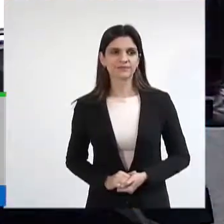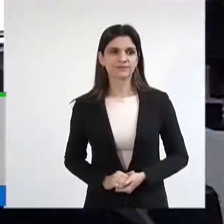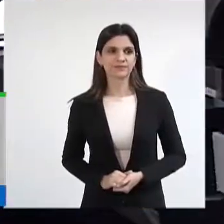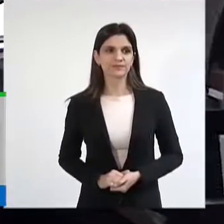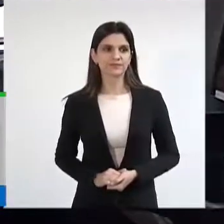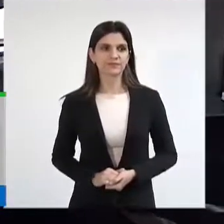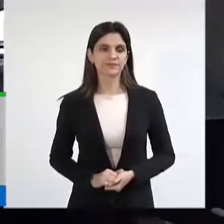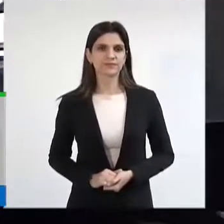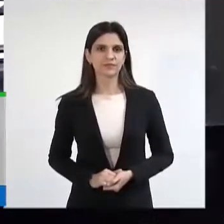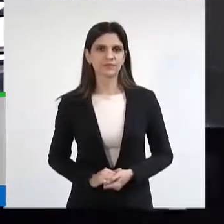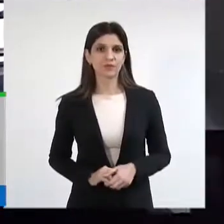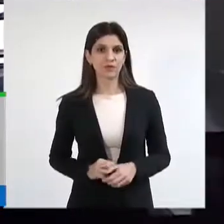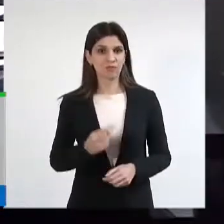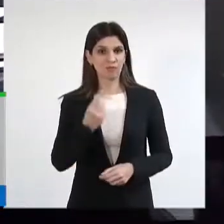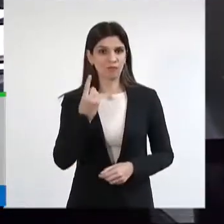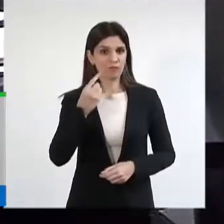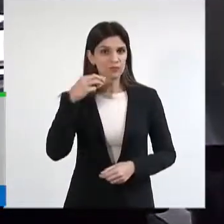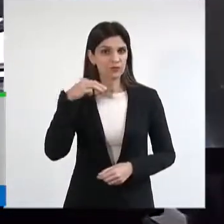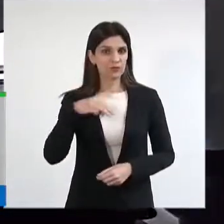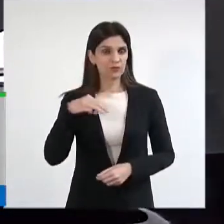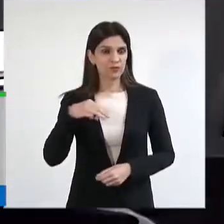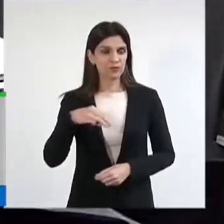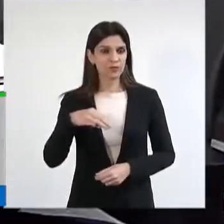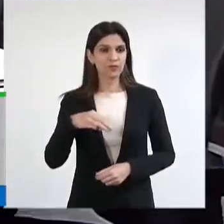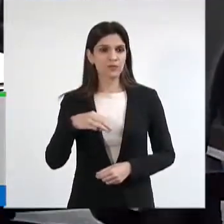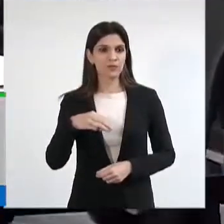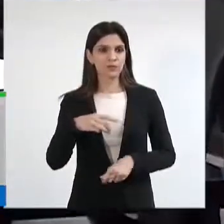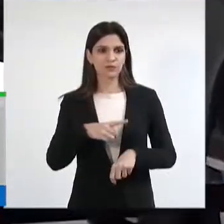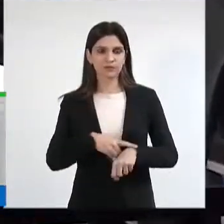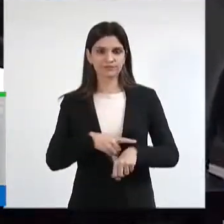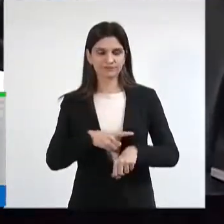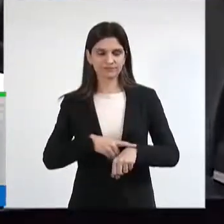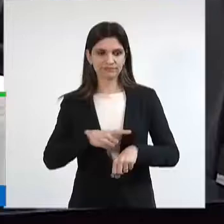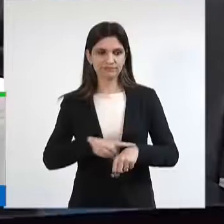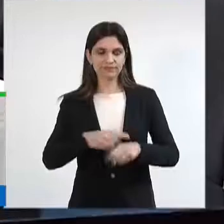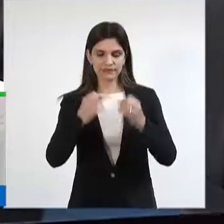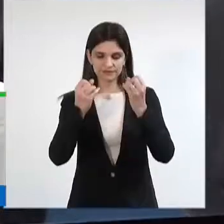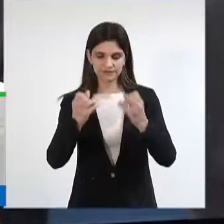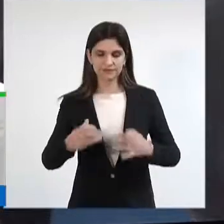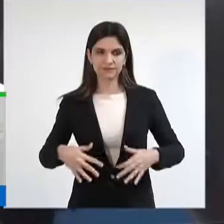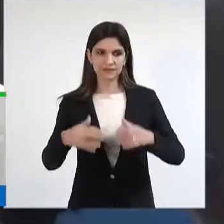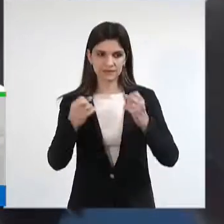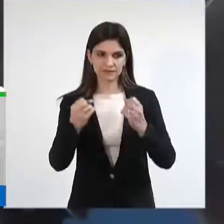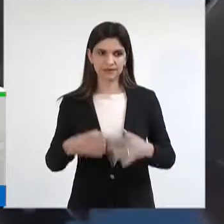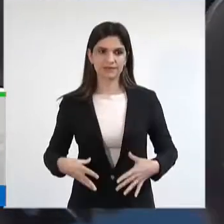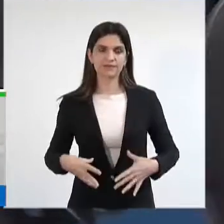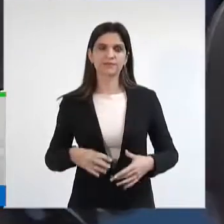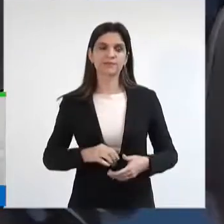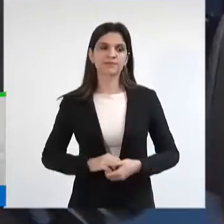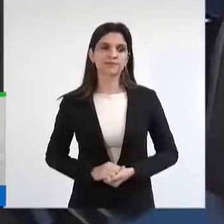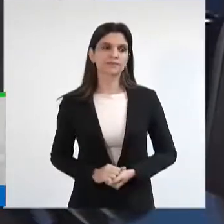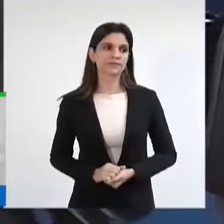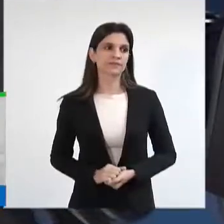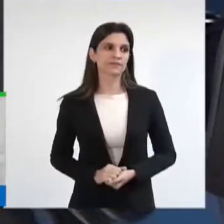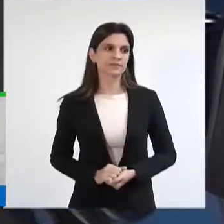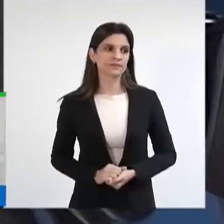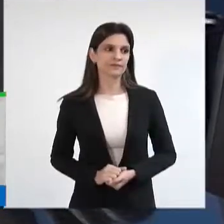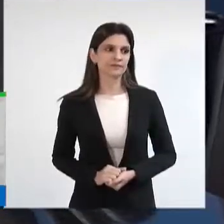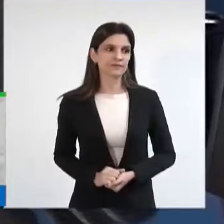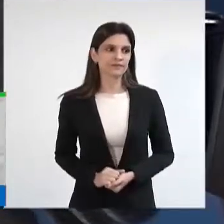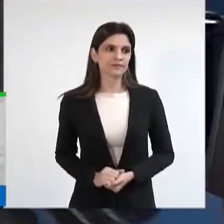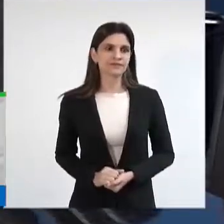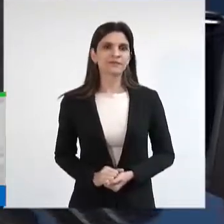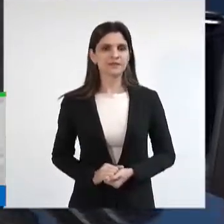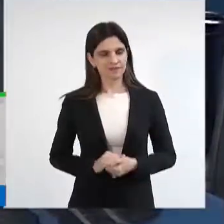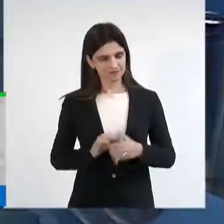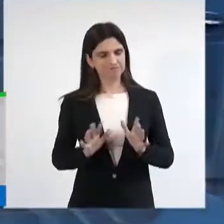vamos fazer um minuto só para Vossa Excelência fazer a sua colocação, porque a gente já tem que começar a ordem do dia, por favor. 1 minuto. Como eu sou